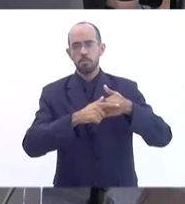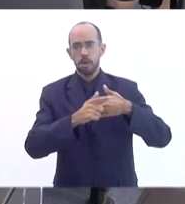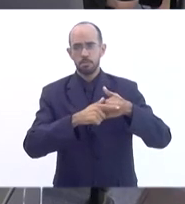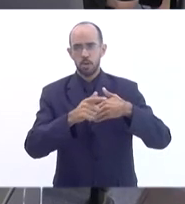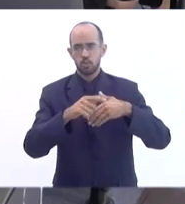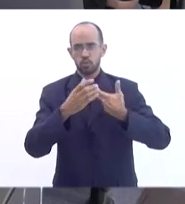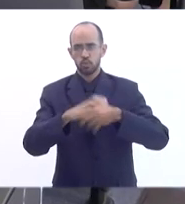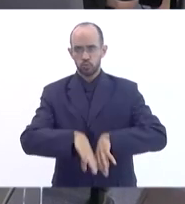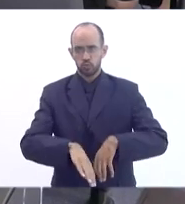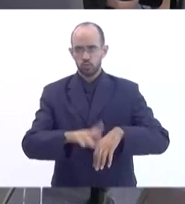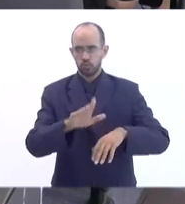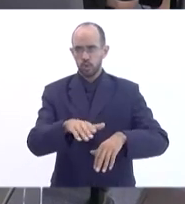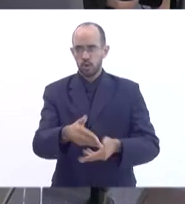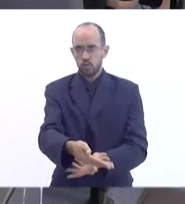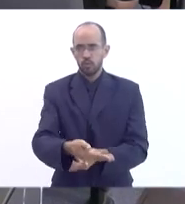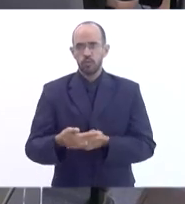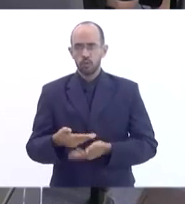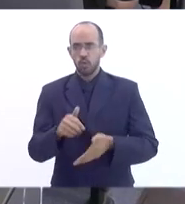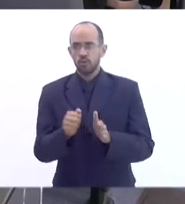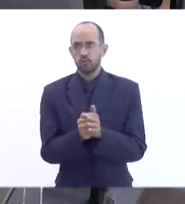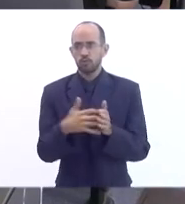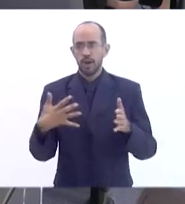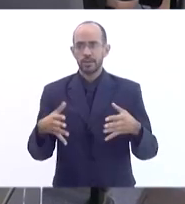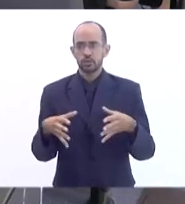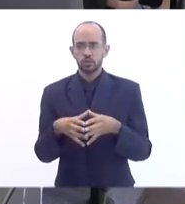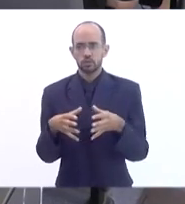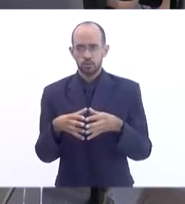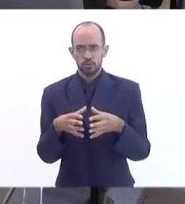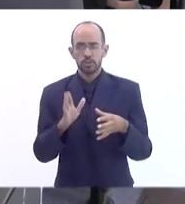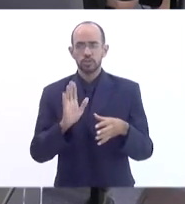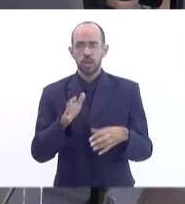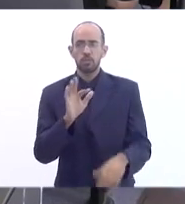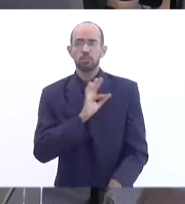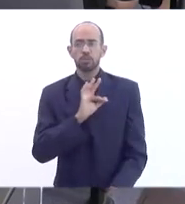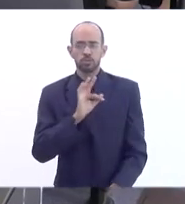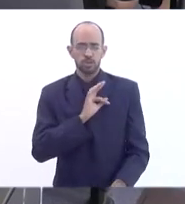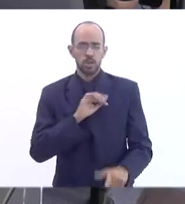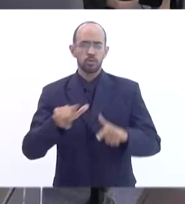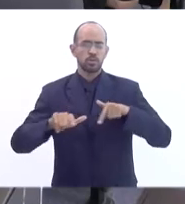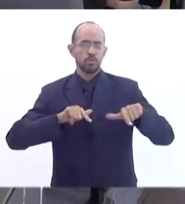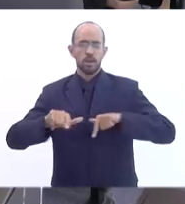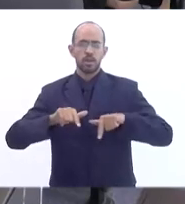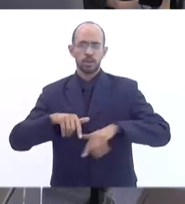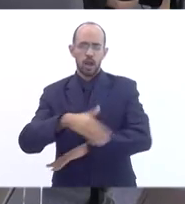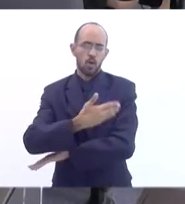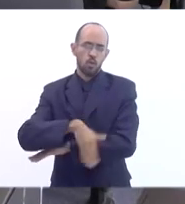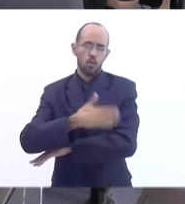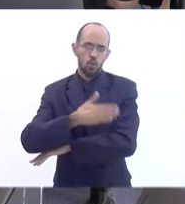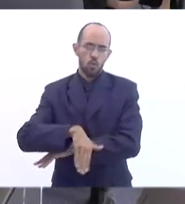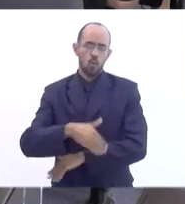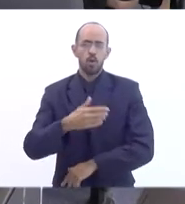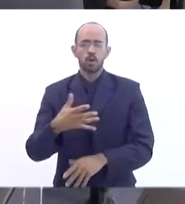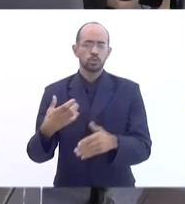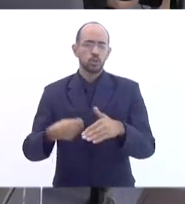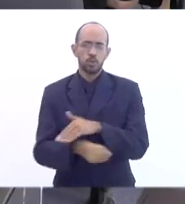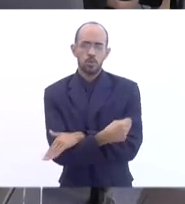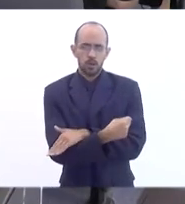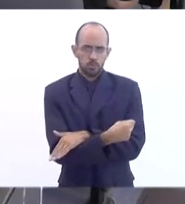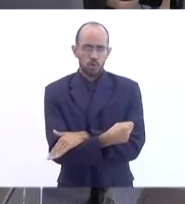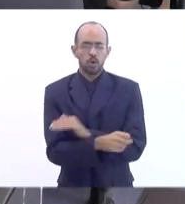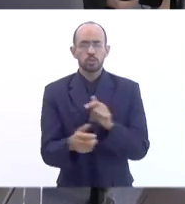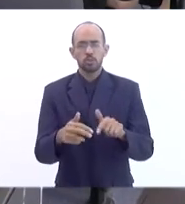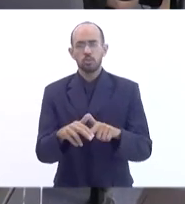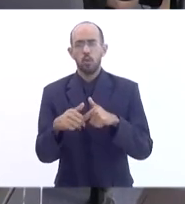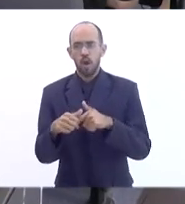já chamou e números turmas já foram formadas há multi policiais na rua já trabalhando e tomaram posse já